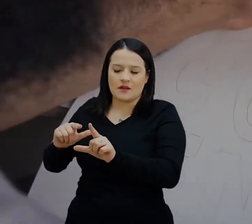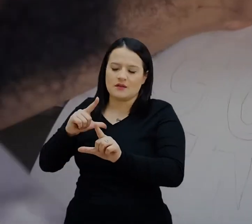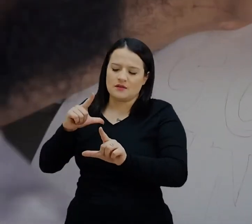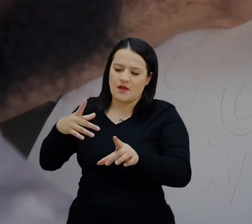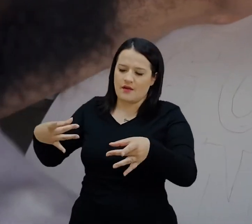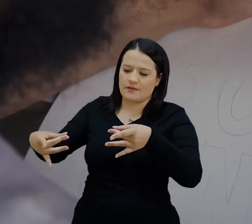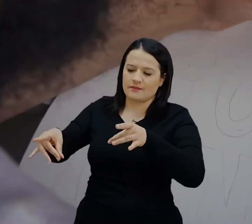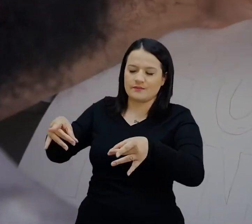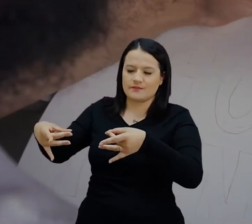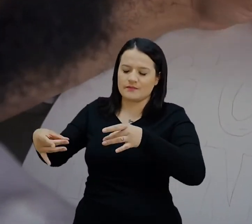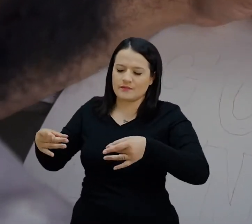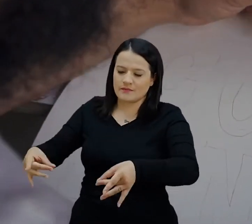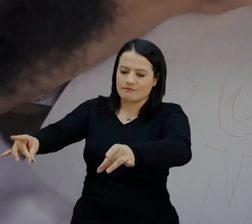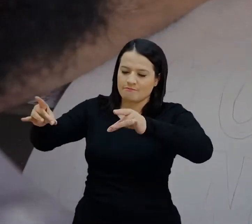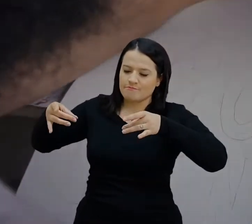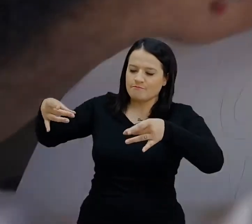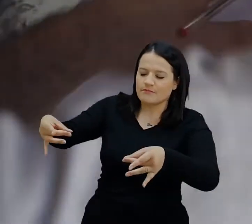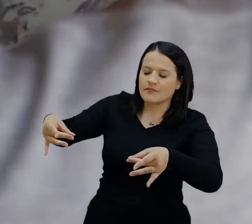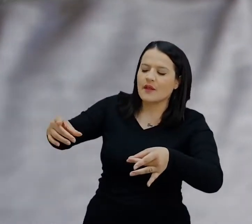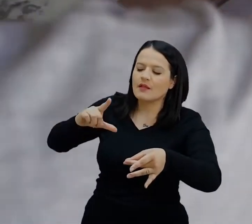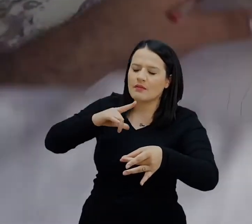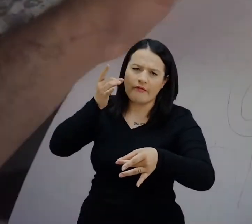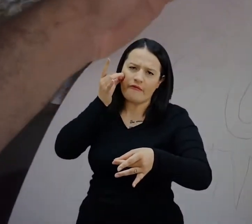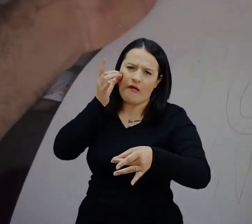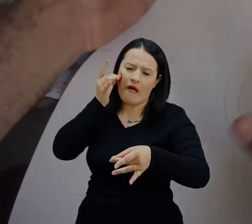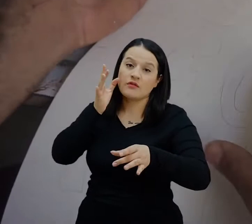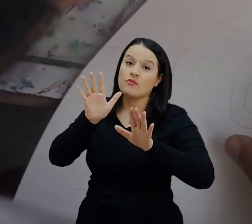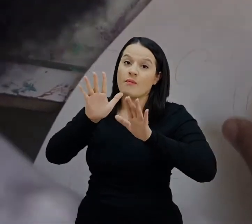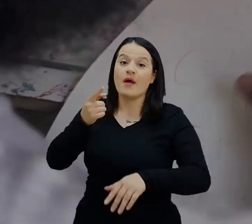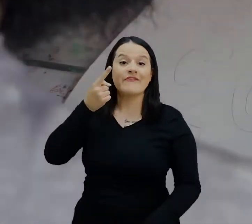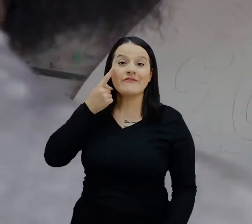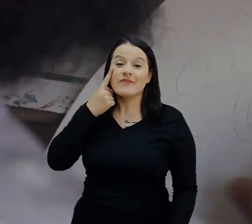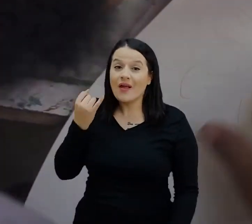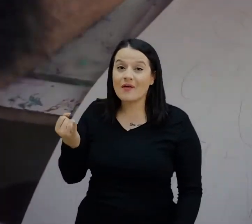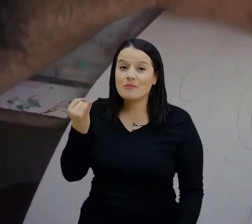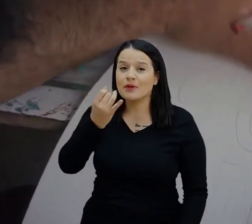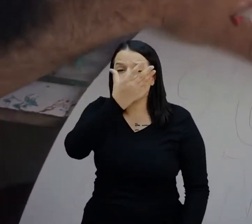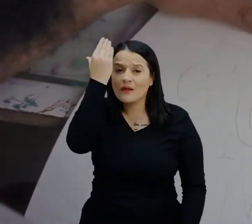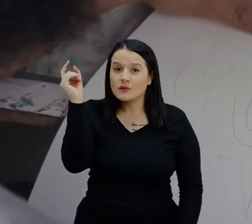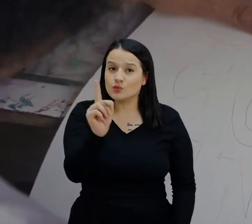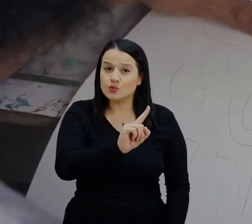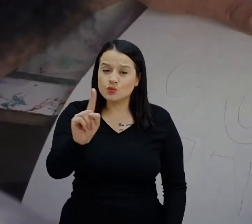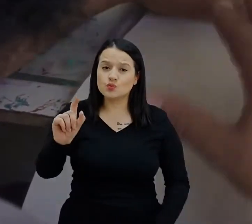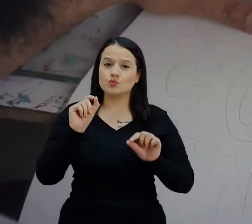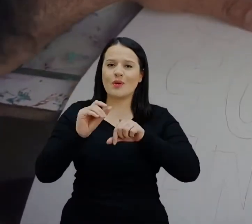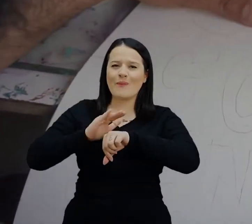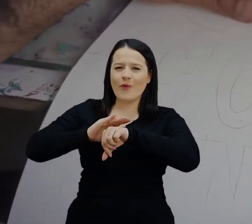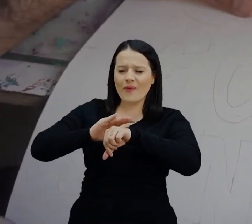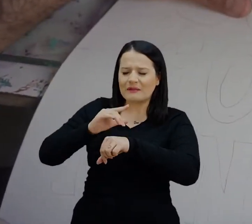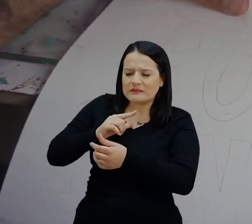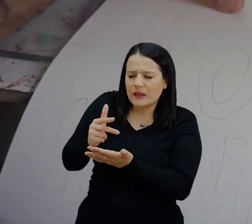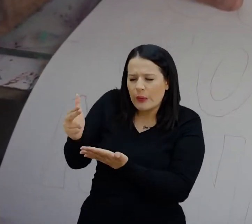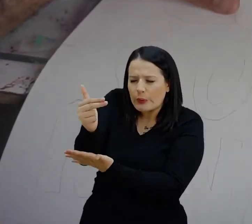de letra. A gente pode começar aqui, fique o mais fácil. Mas tem algo importante quando a gente faz uma letra, que eu acho que é o